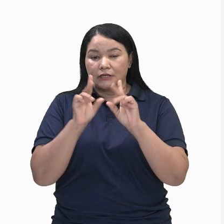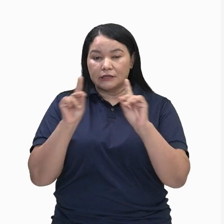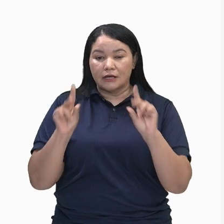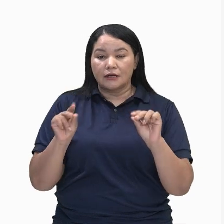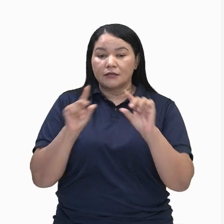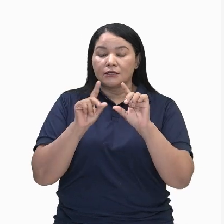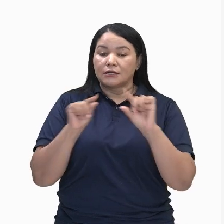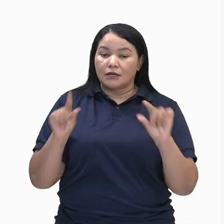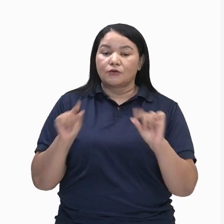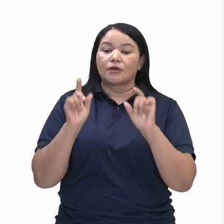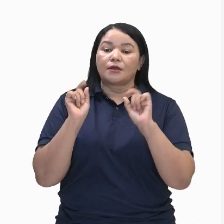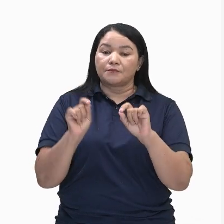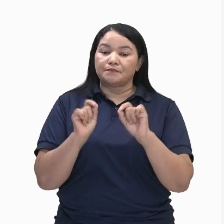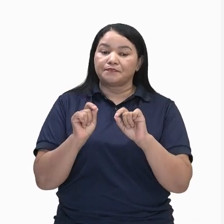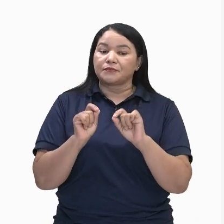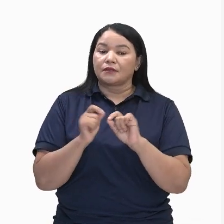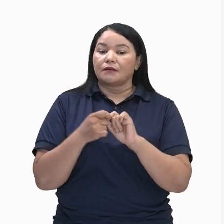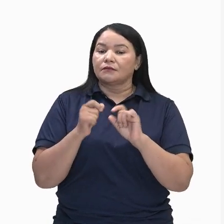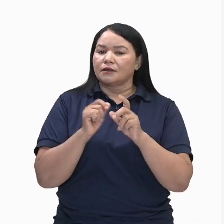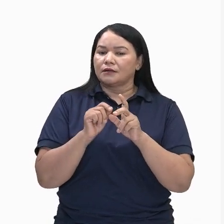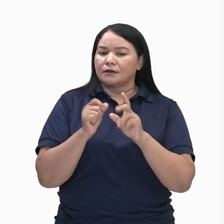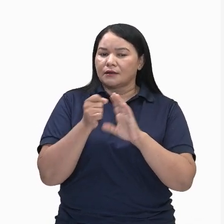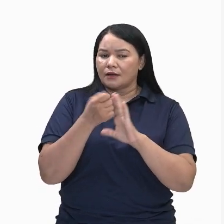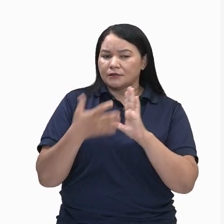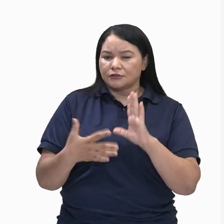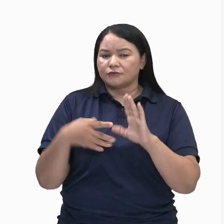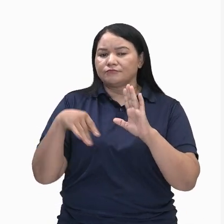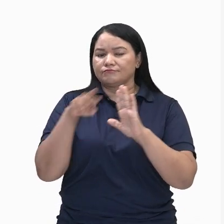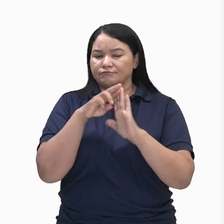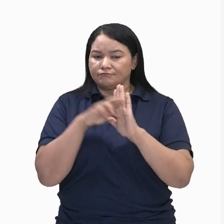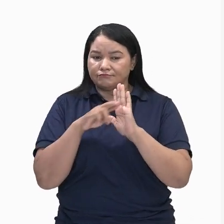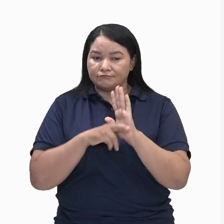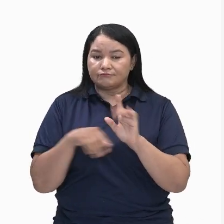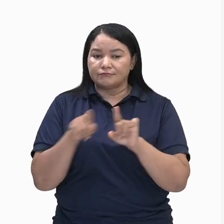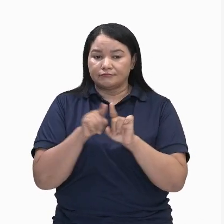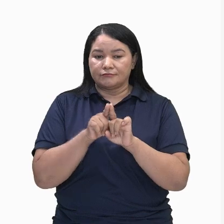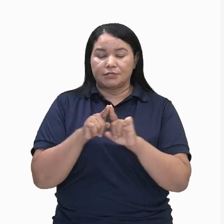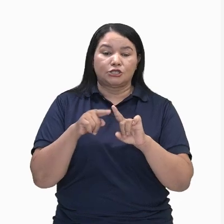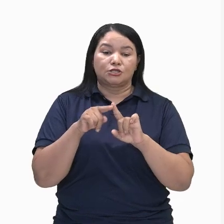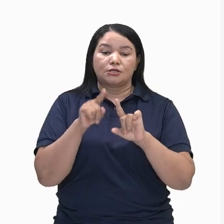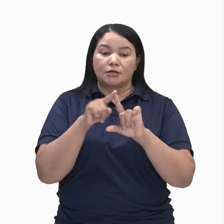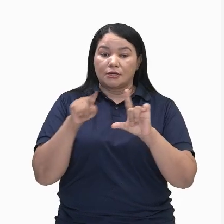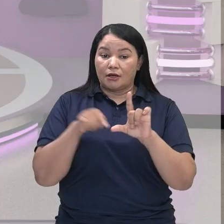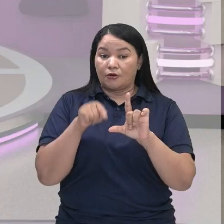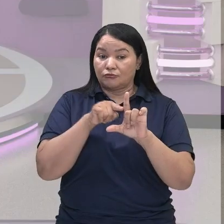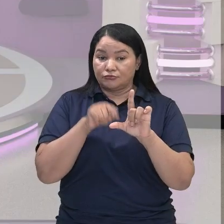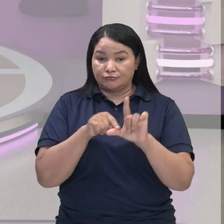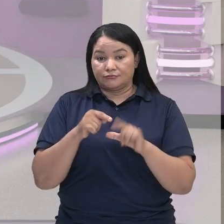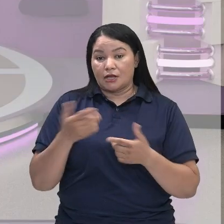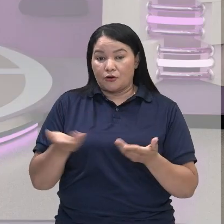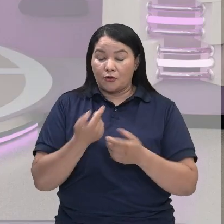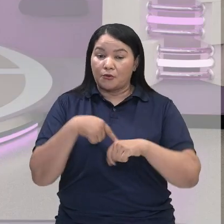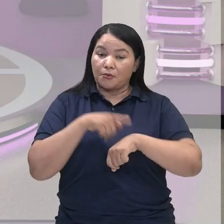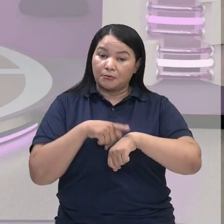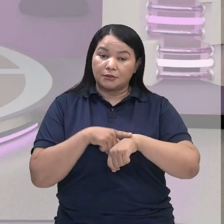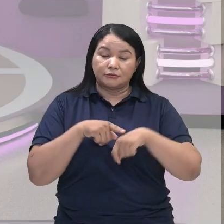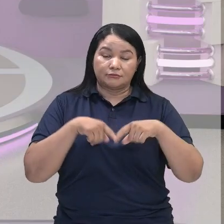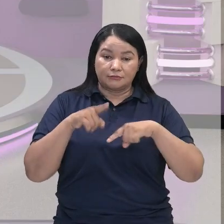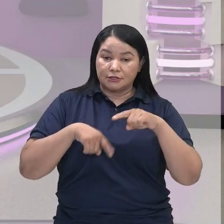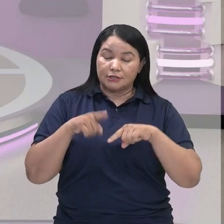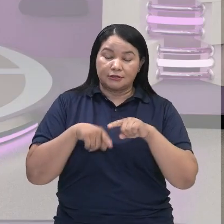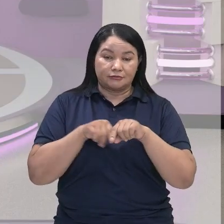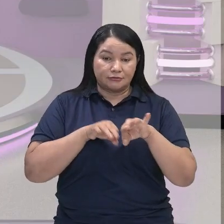triângulos, definição, elementos, classificação e ângulos. Então agora é aquele momento aí que você vai organizar o